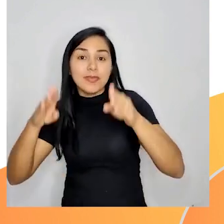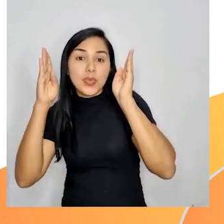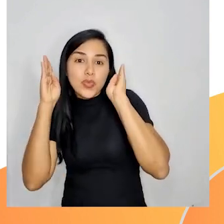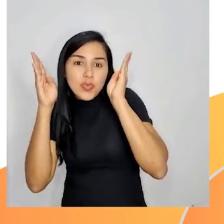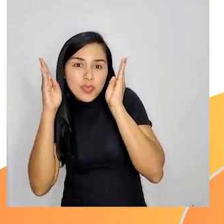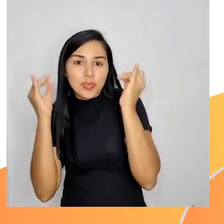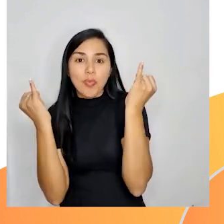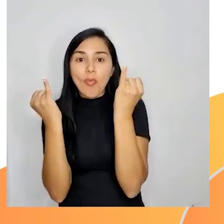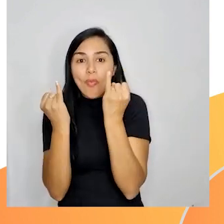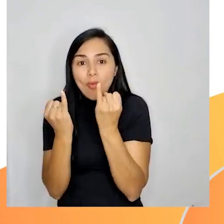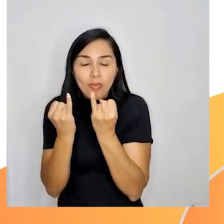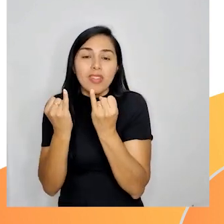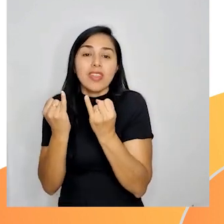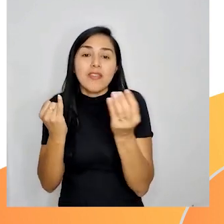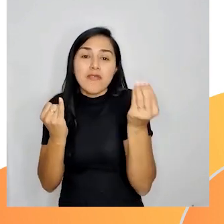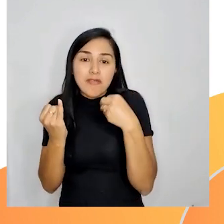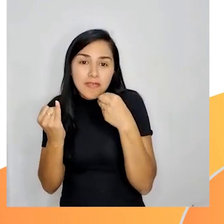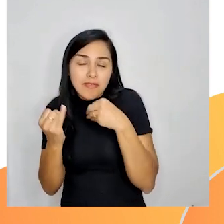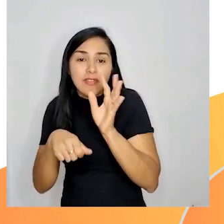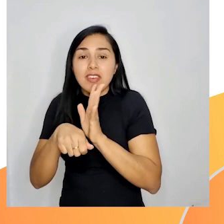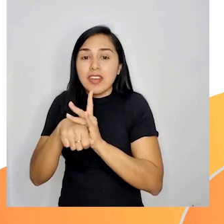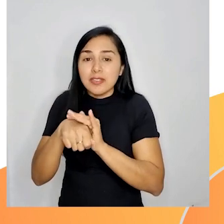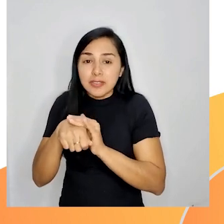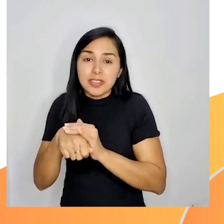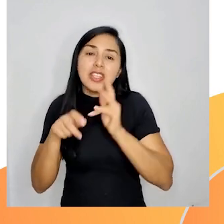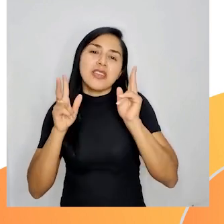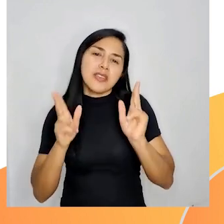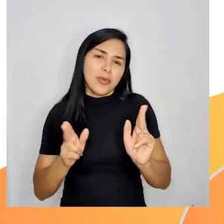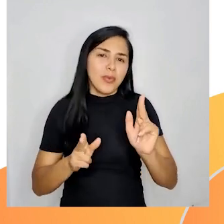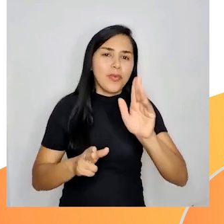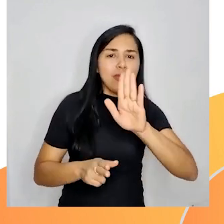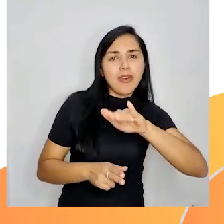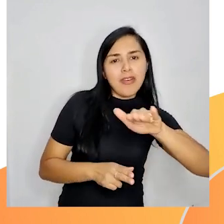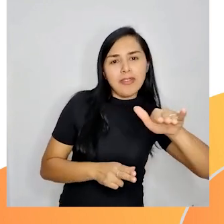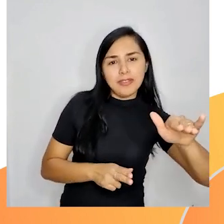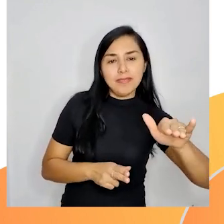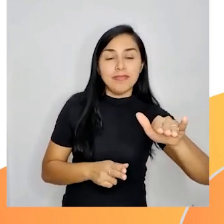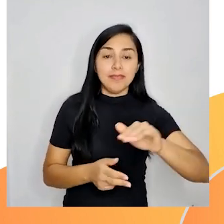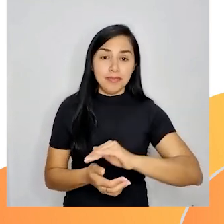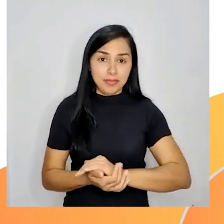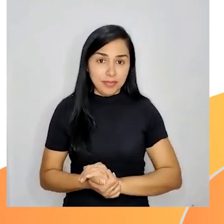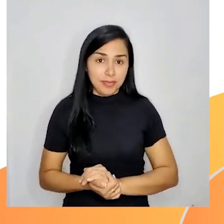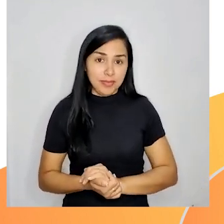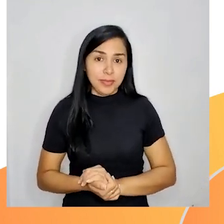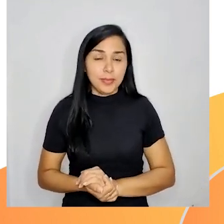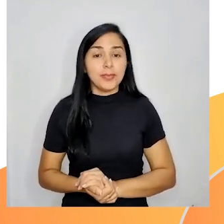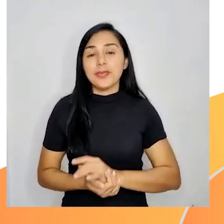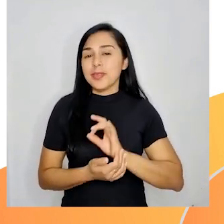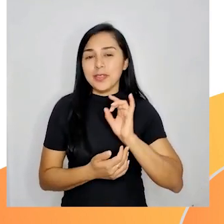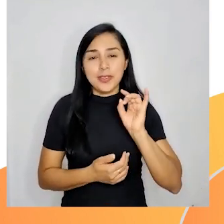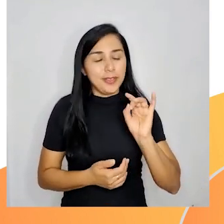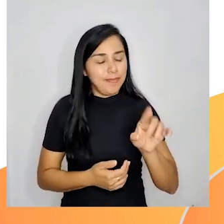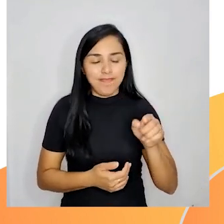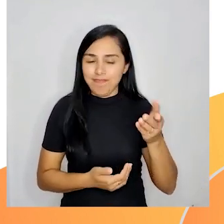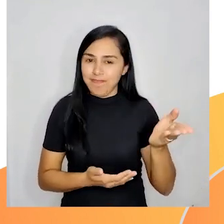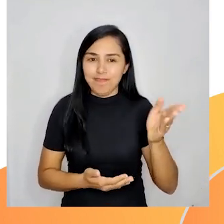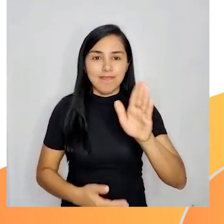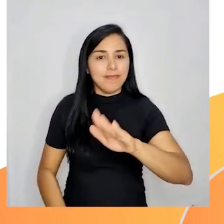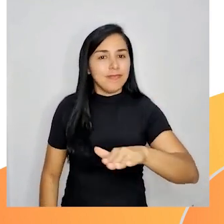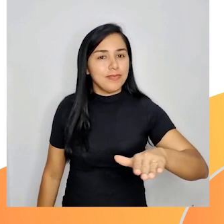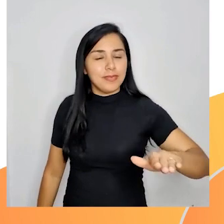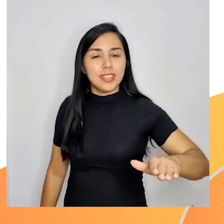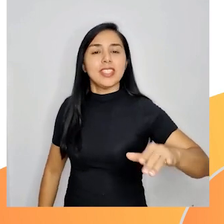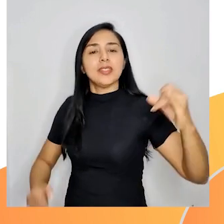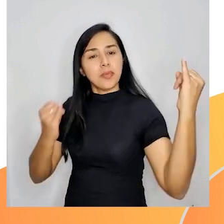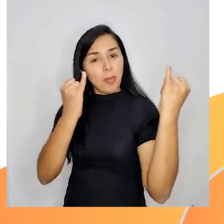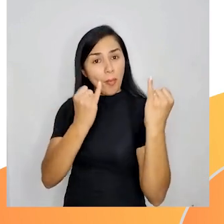são descadeirados, são doentes. E aí o eu lírico ele diz: poxa, só mesmo essas crianças raquíticas, porque